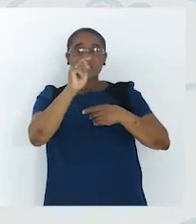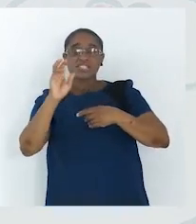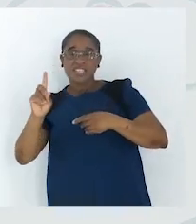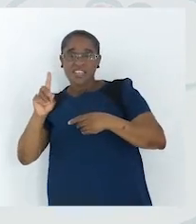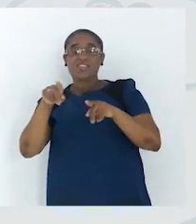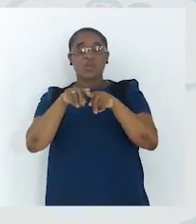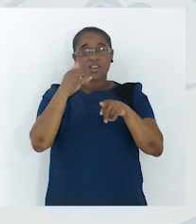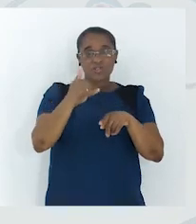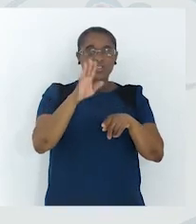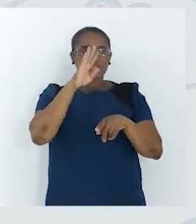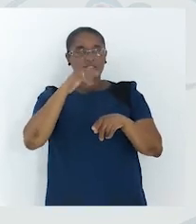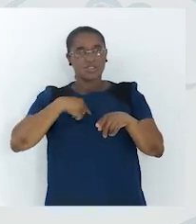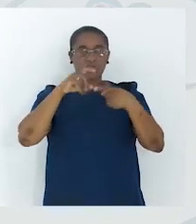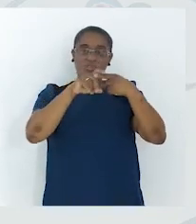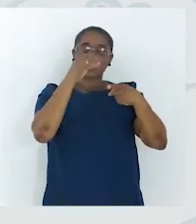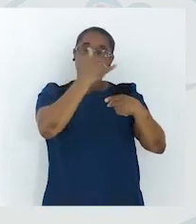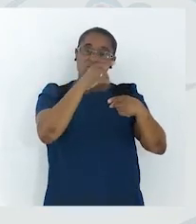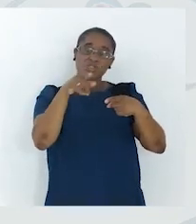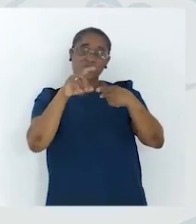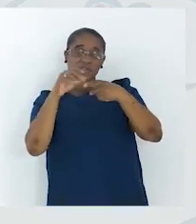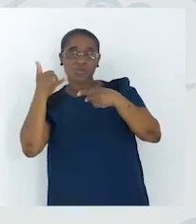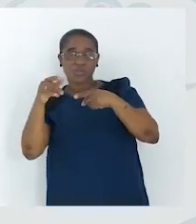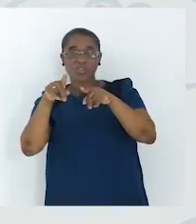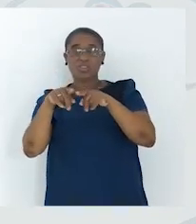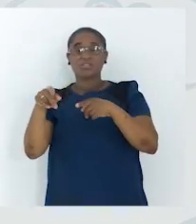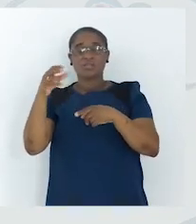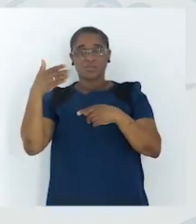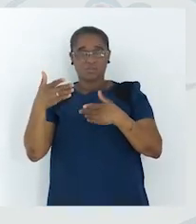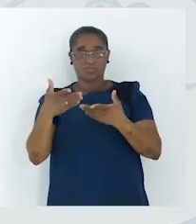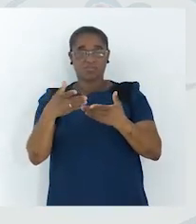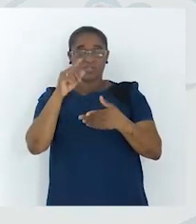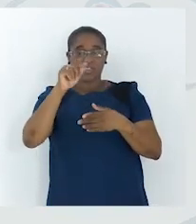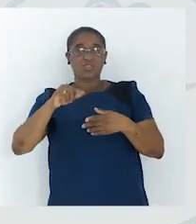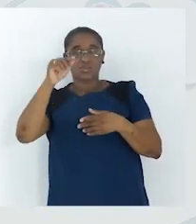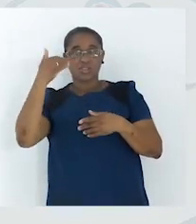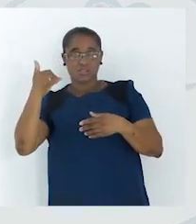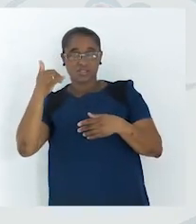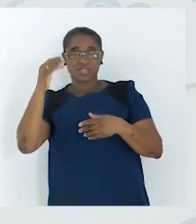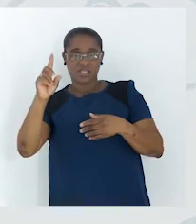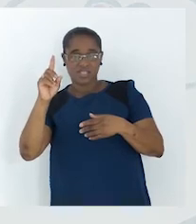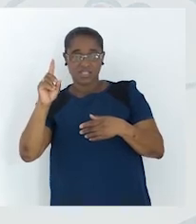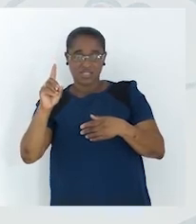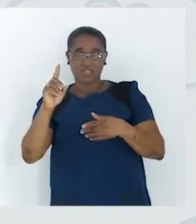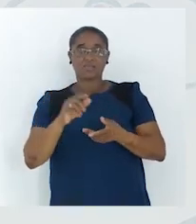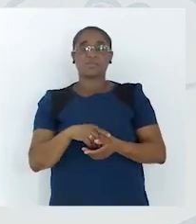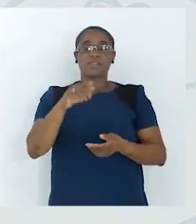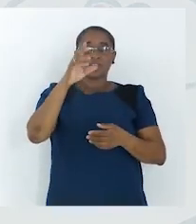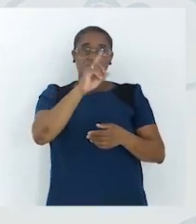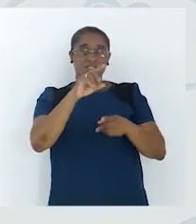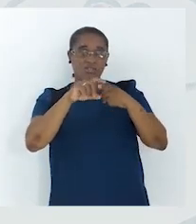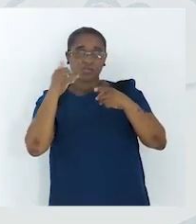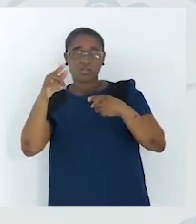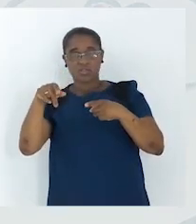então se eu dividir 2 por 2 e 20 por 1 a rodar bem 6 por 12 eu fico com três